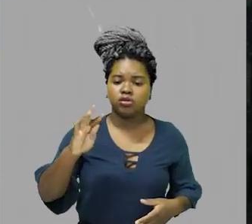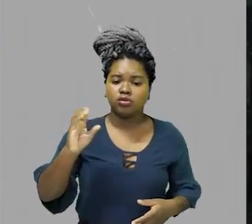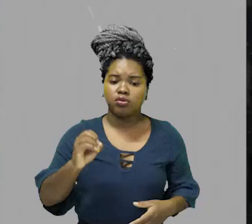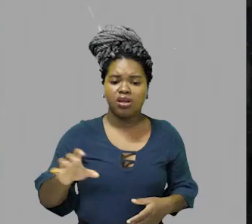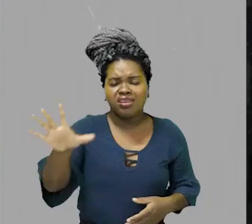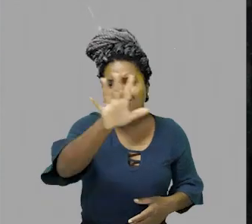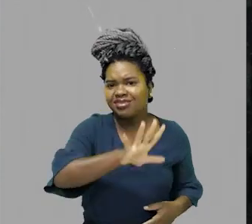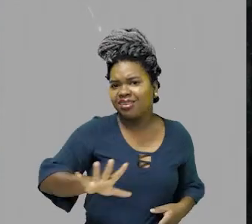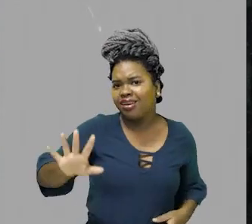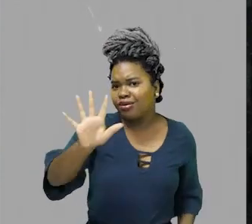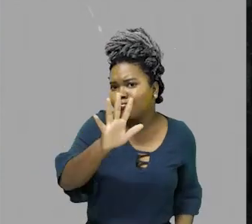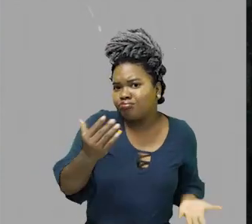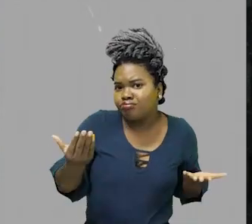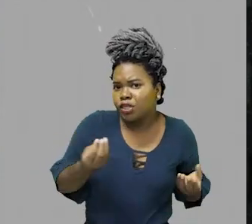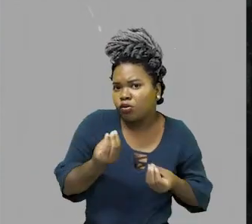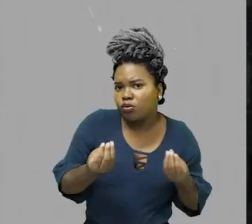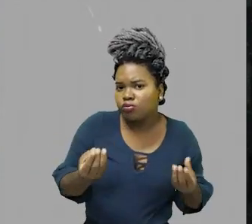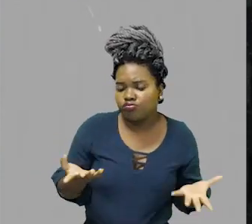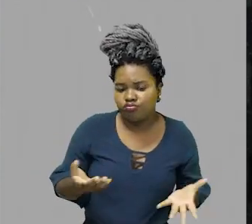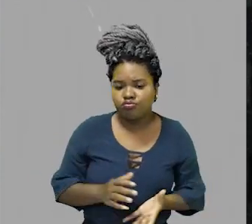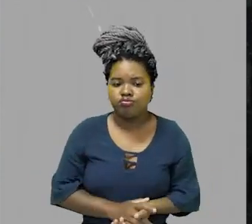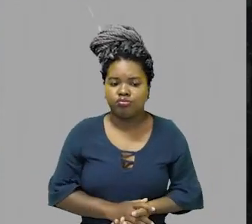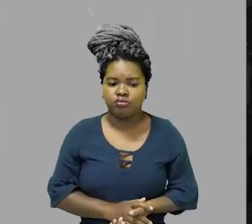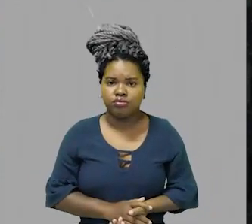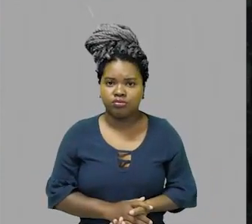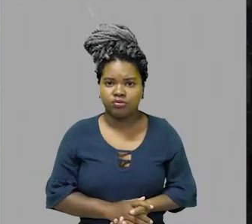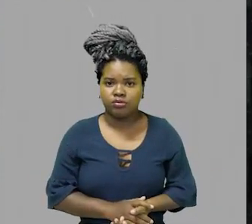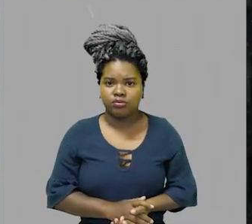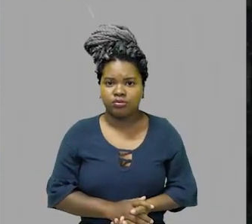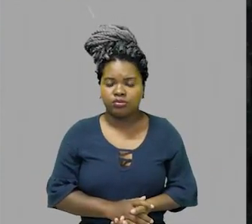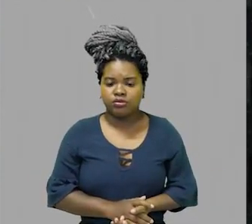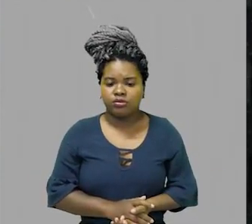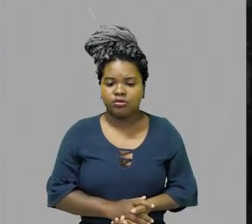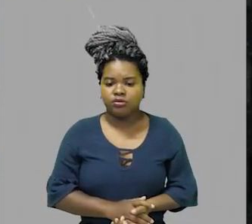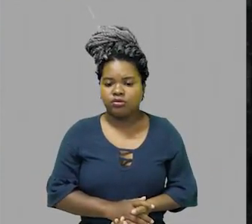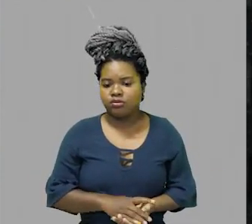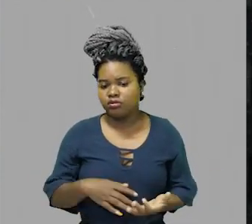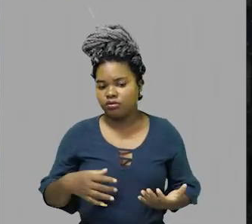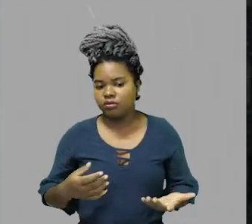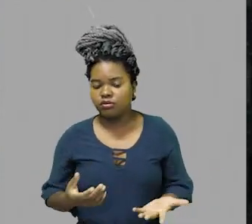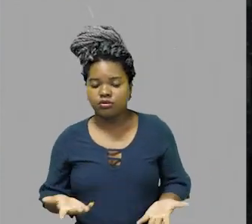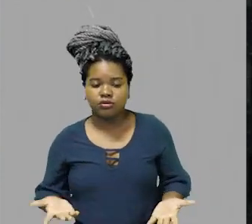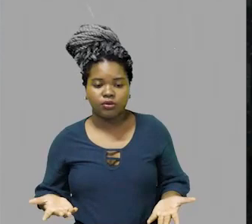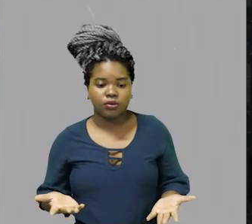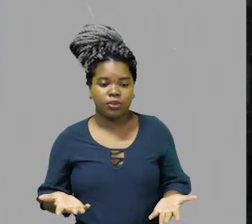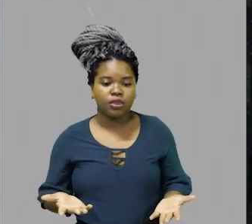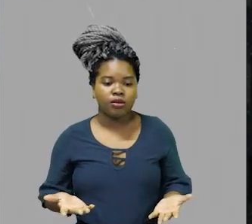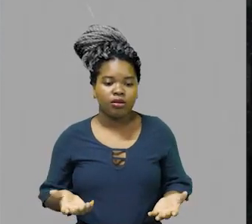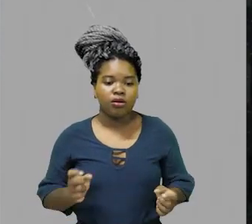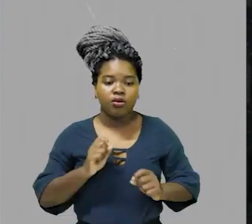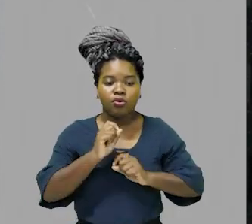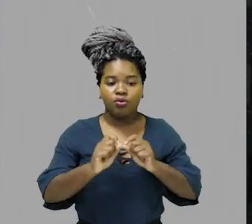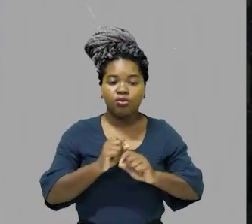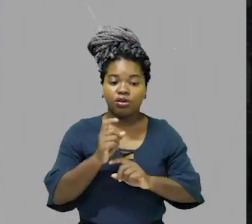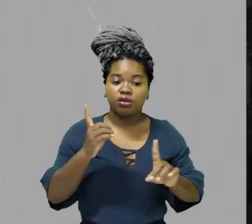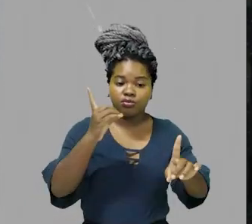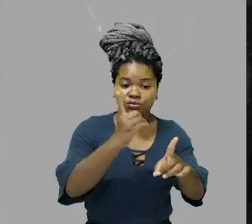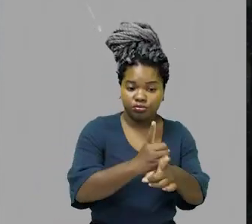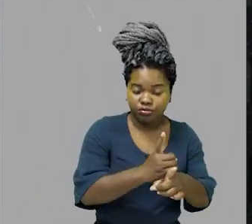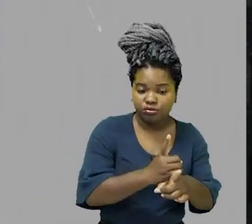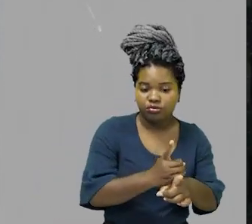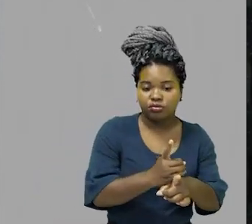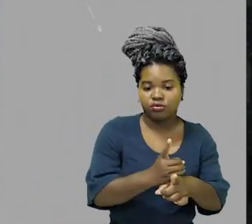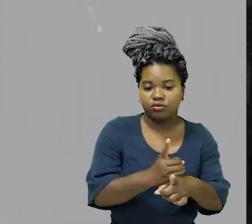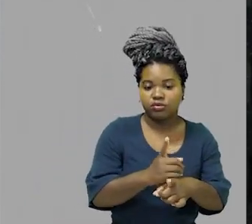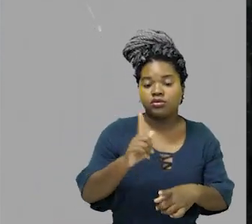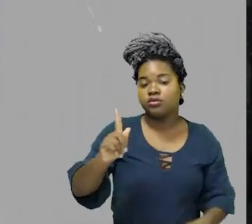utilizo essas informações desse código para produzir a proteína. Na verdade, o que foi desvendado, na verdade, é